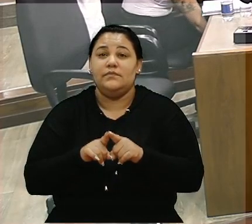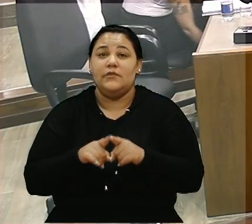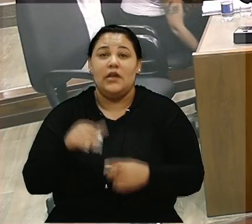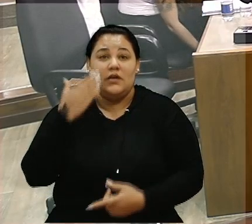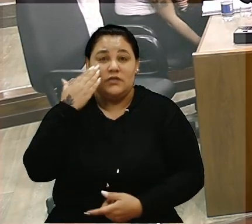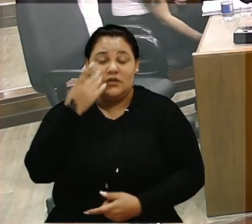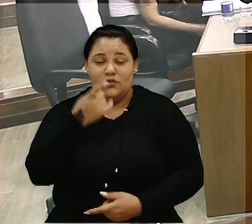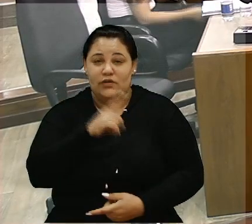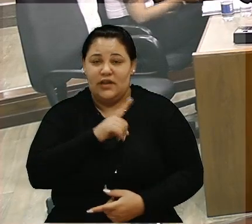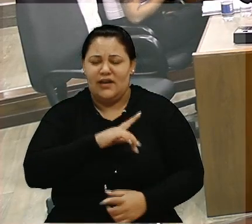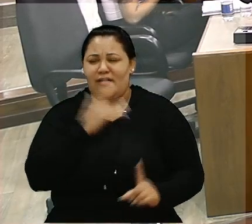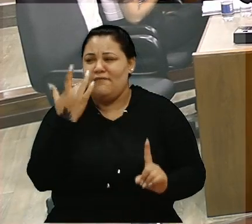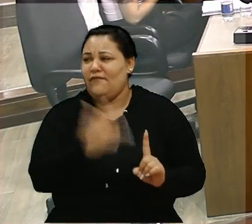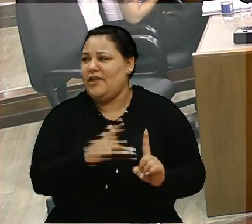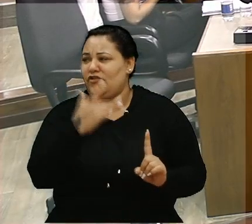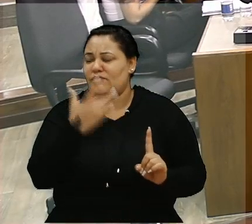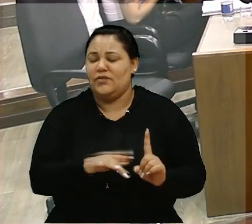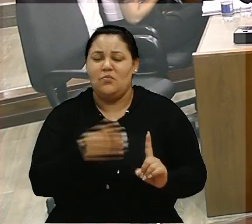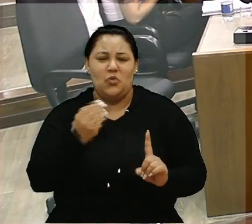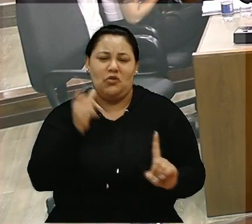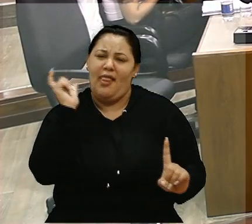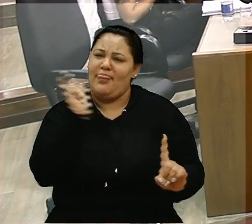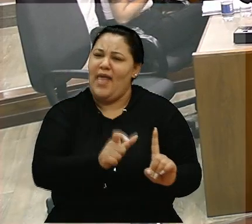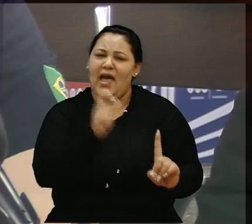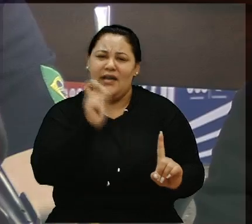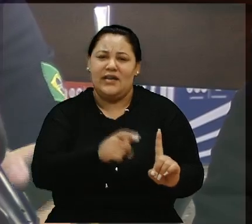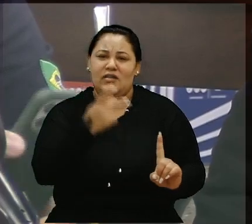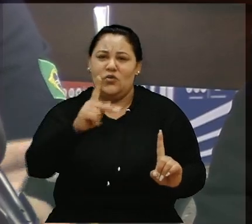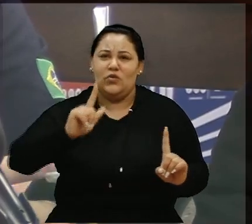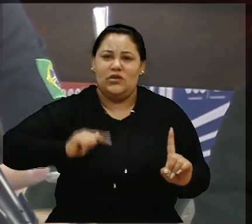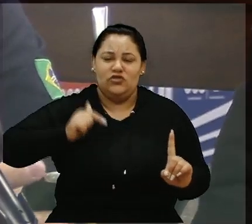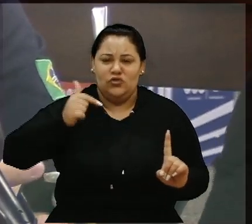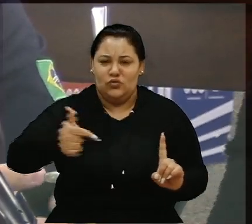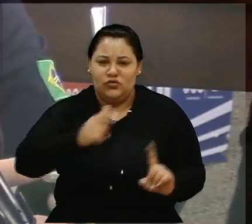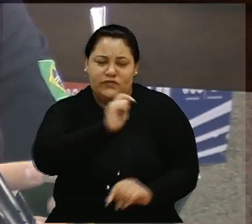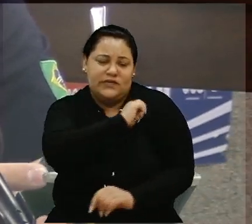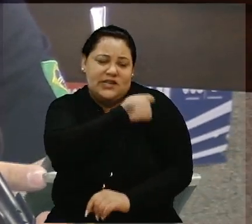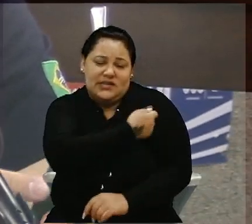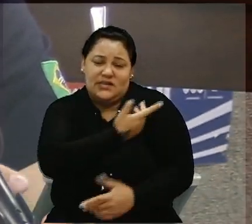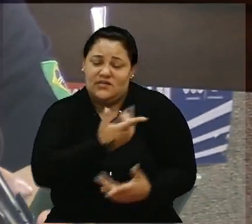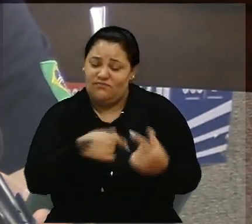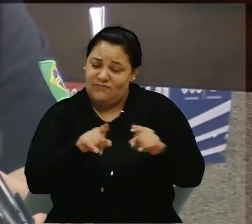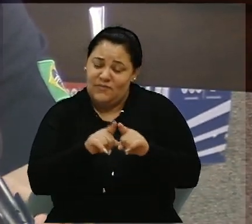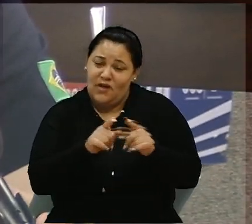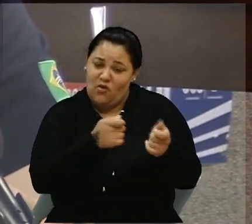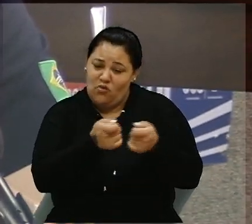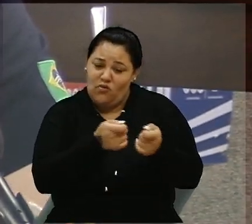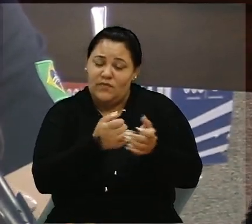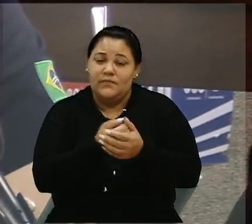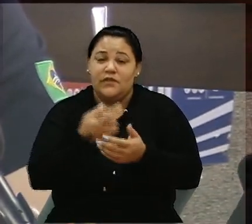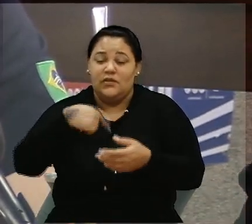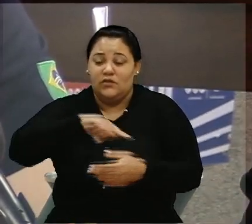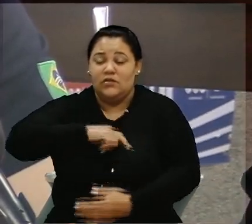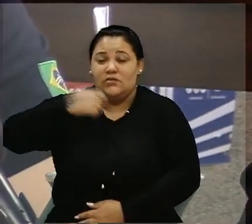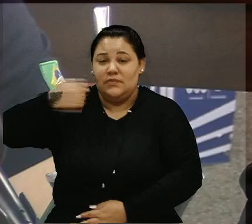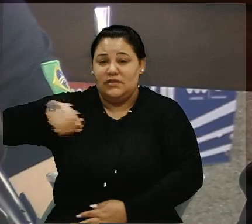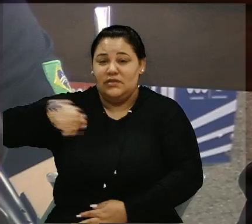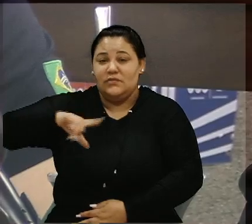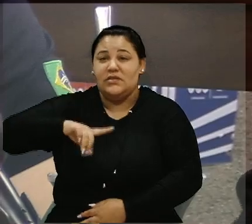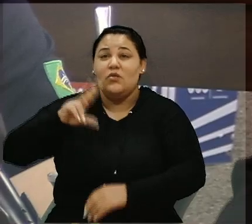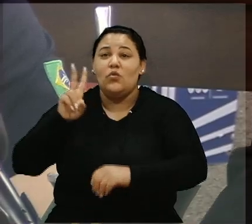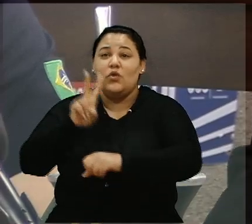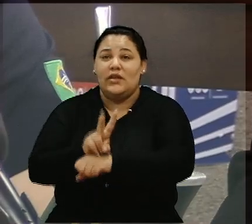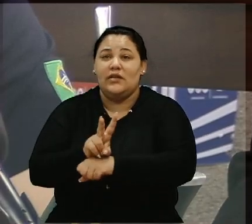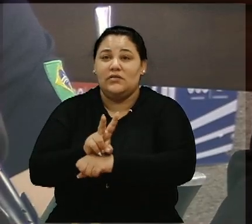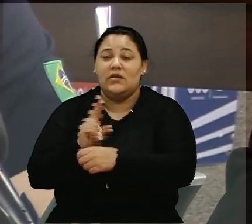vítima de diversos ataques pelas suas ações de fiscalização, e nós temos que tomar o devido cuidado.